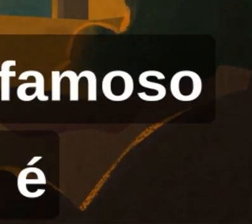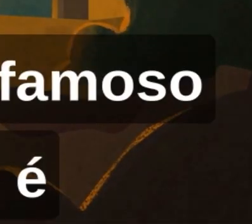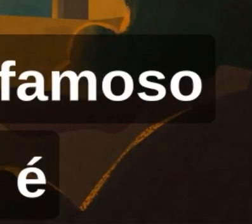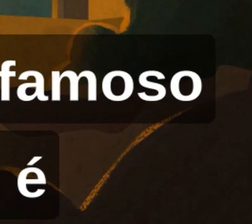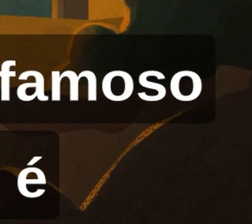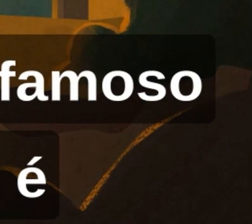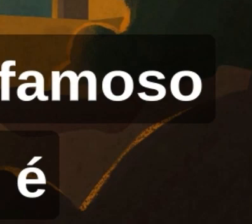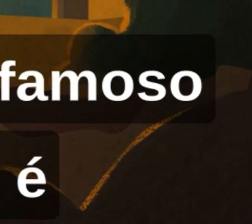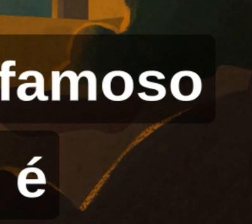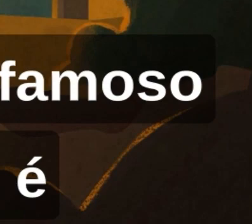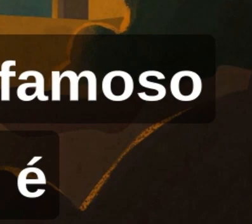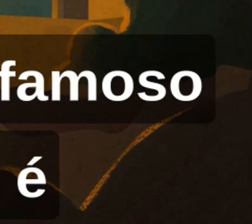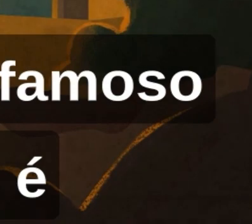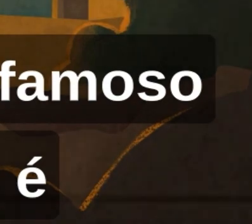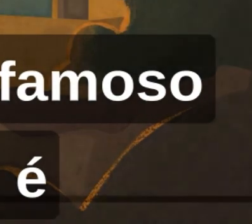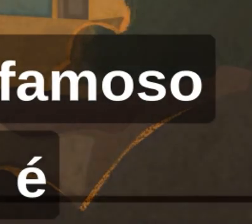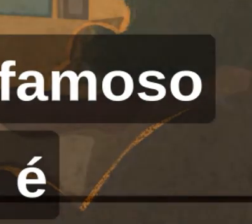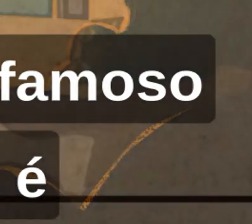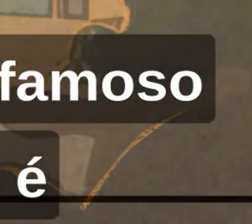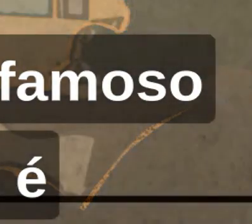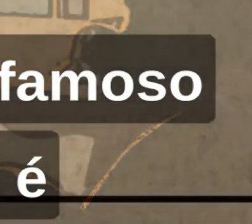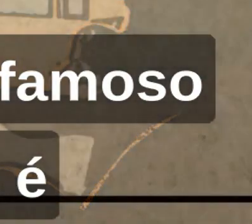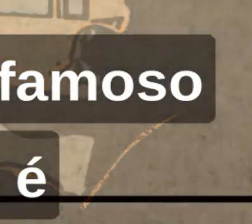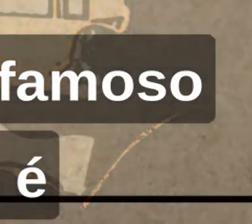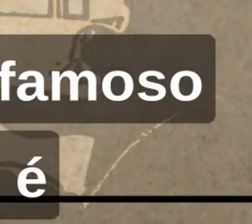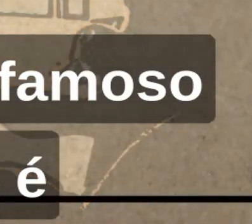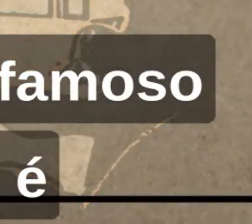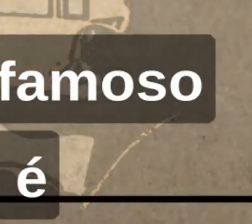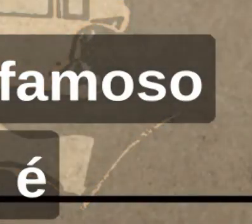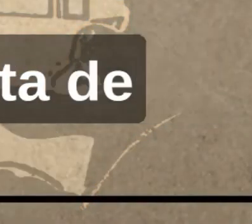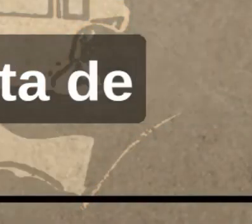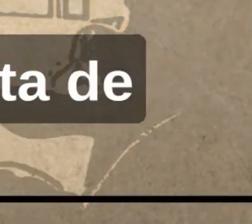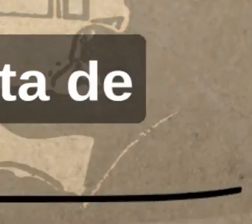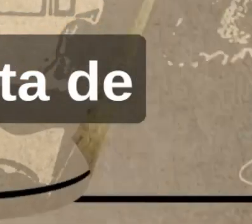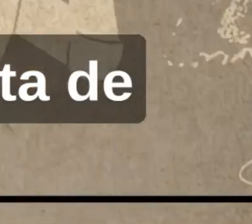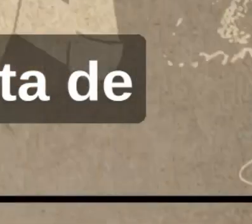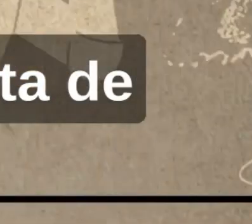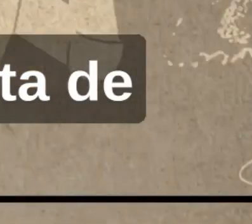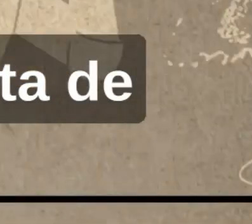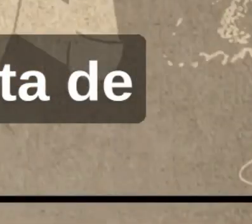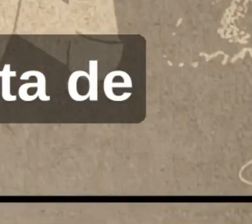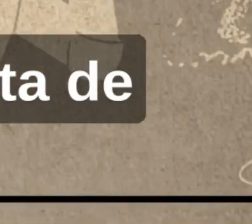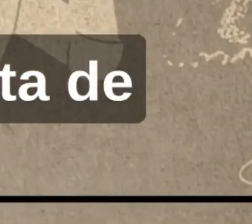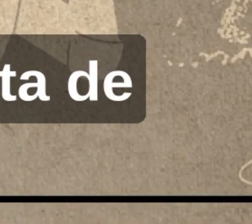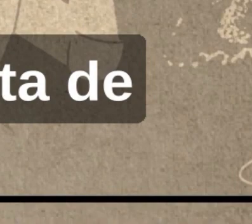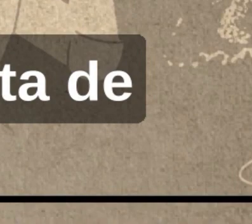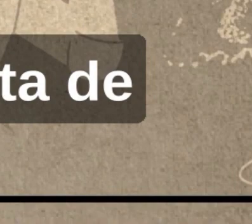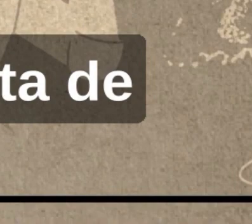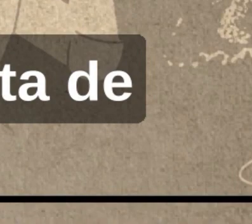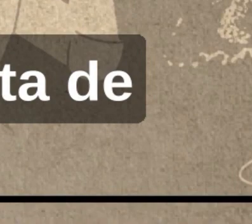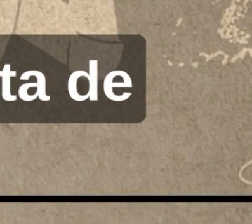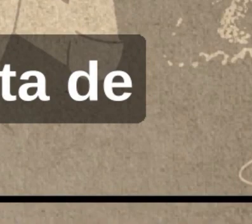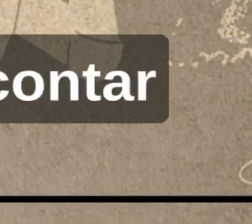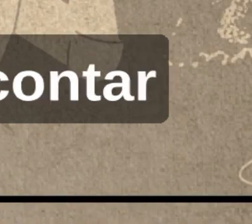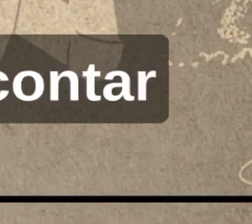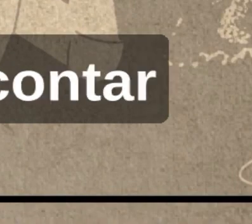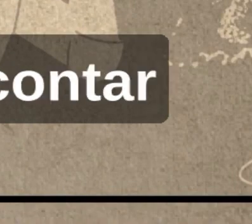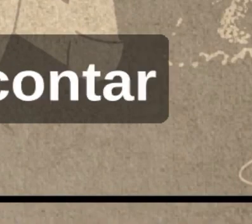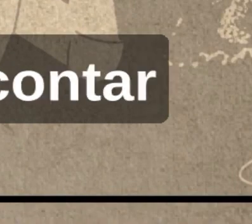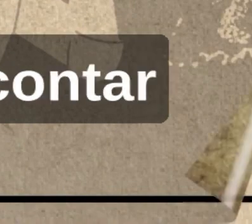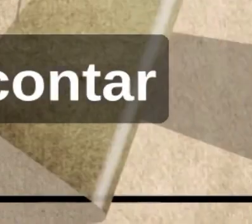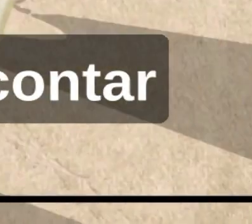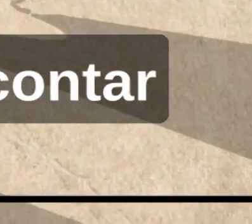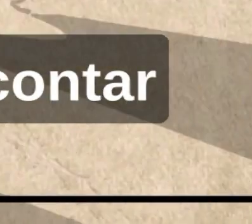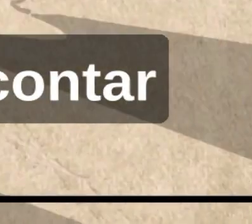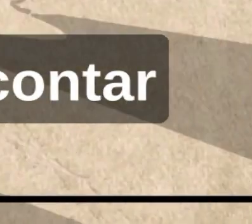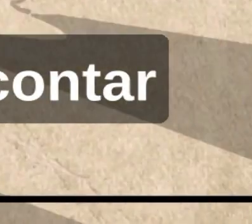Essa história, escrita pelo famoso Miguel de Cervantes, é muito longa e está repleta de aventuras como estas que